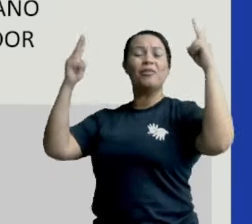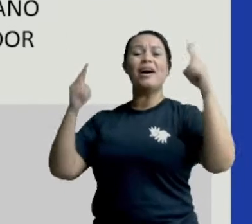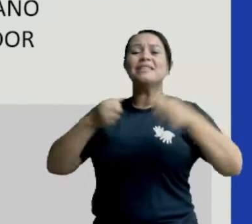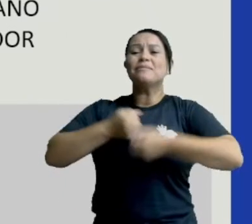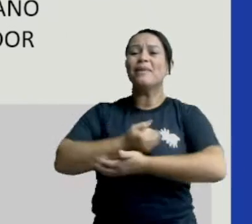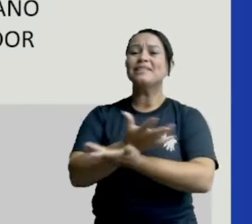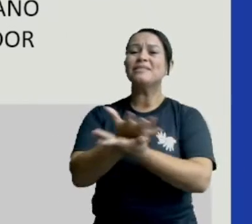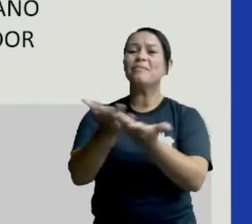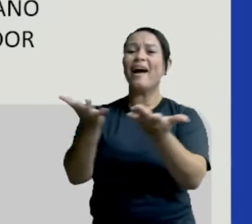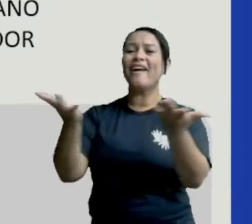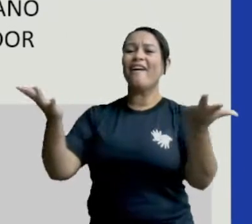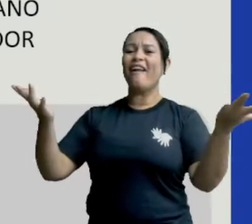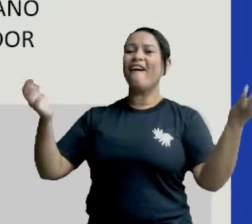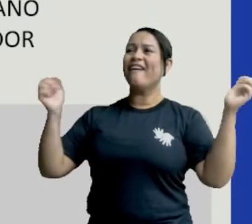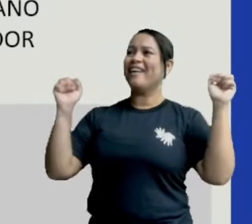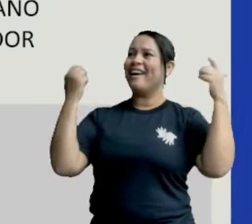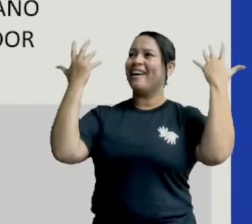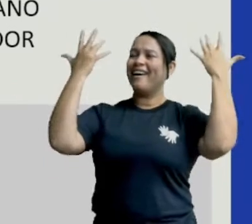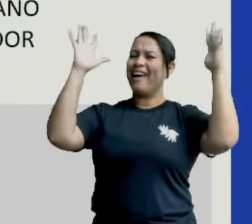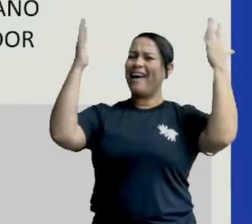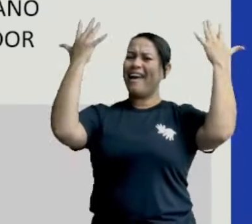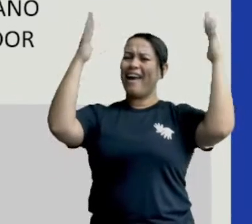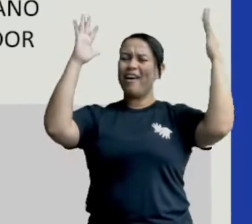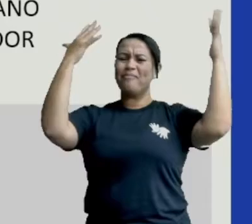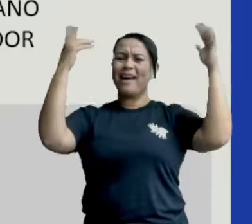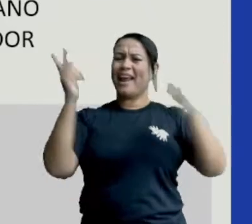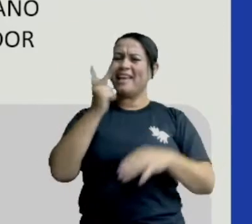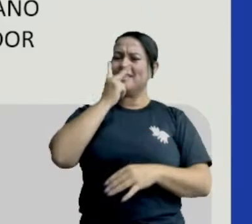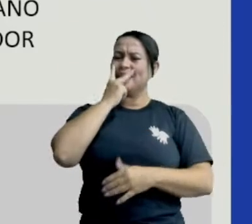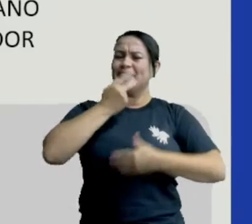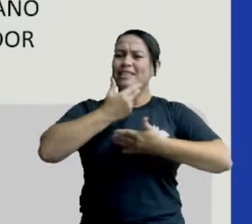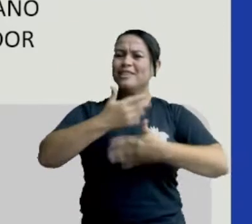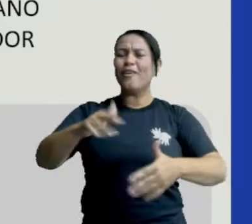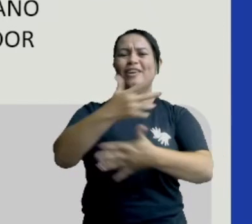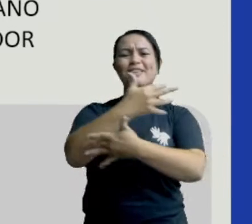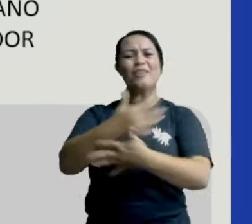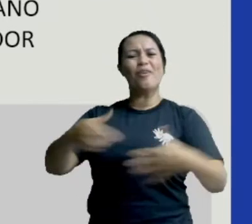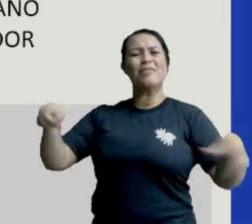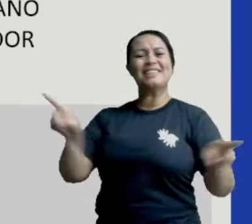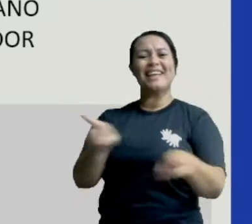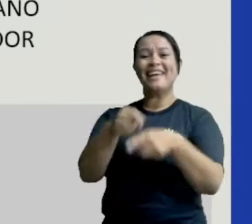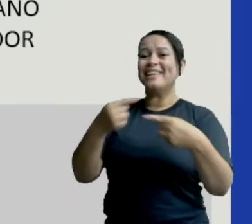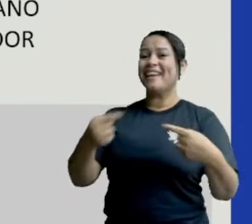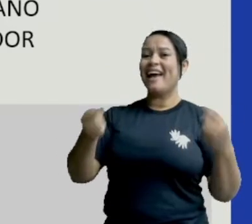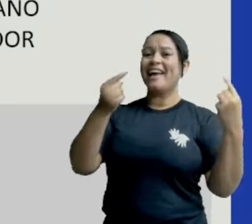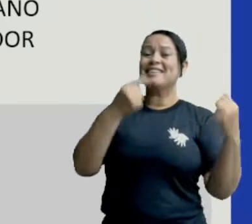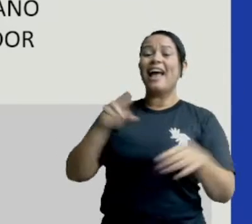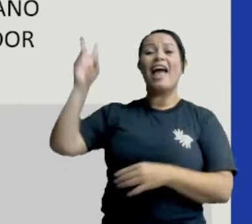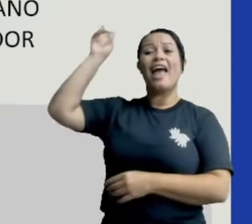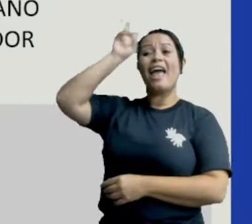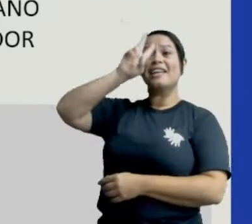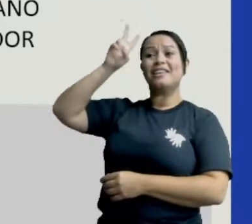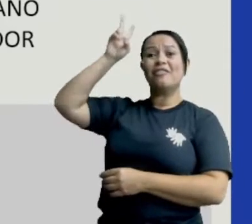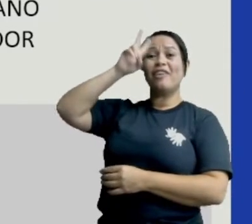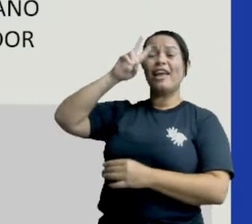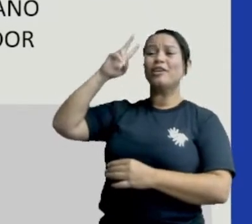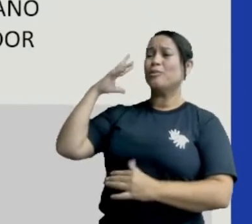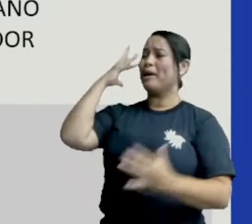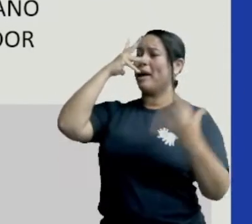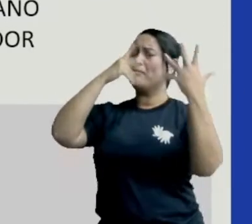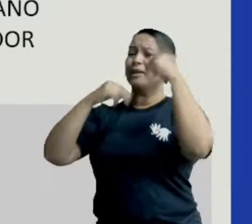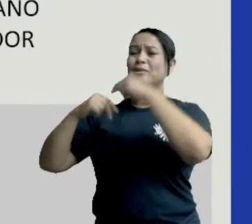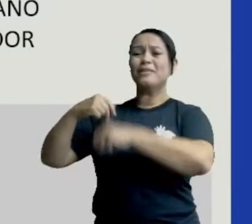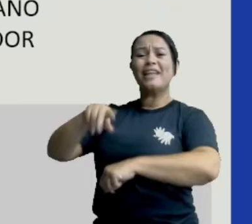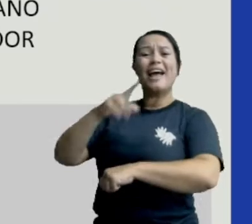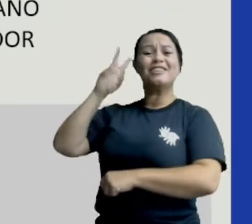as tuas irmãs de maior glória, aparecem visões de sobranceira,